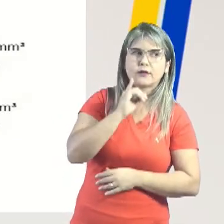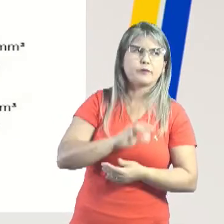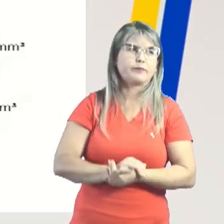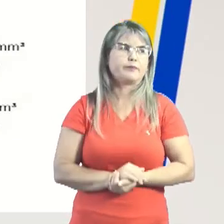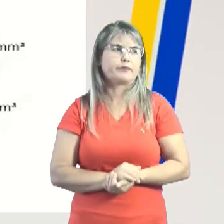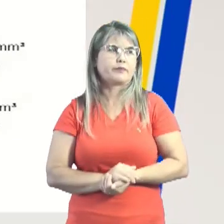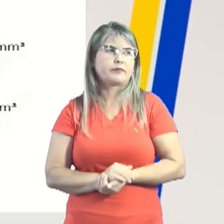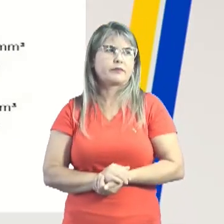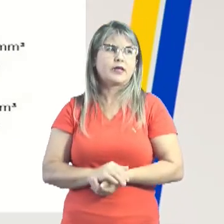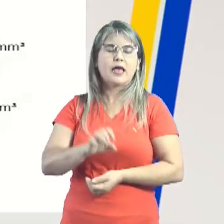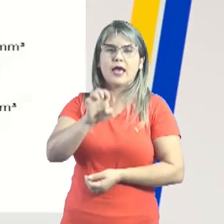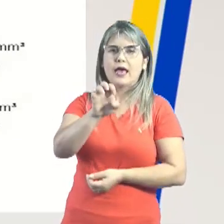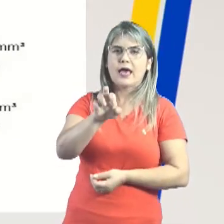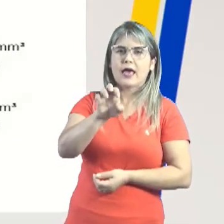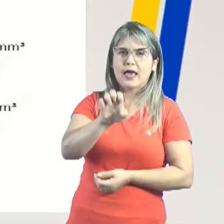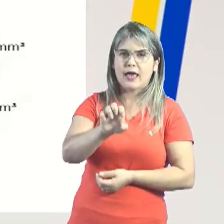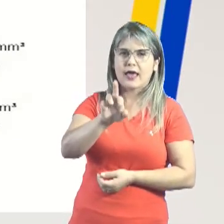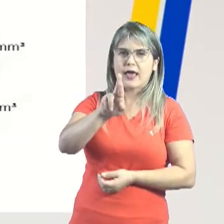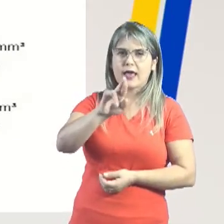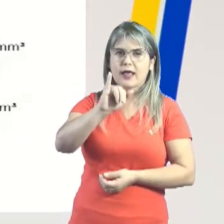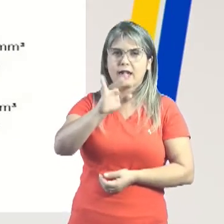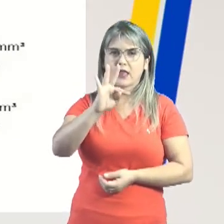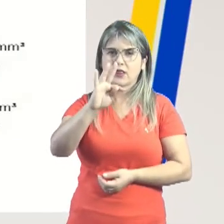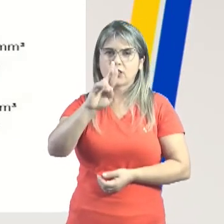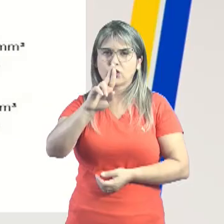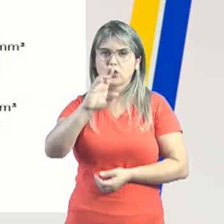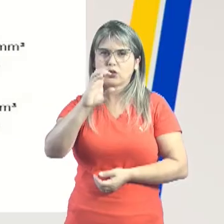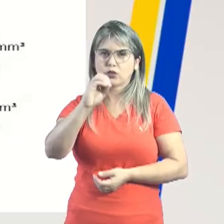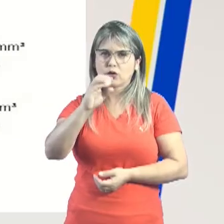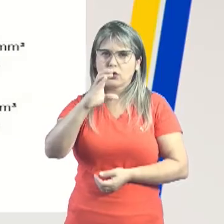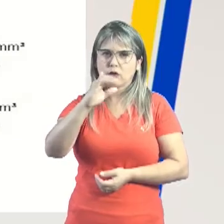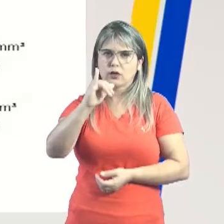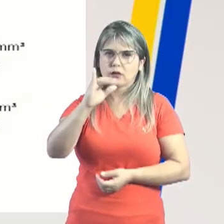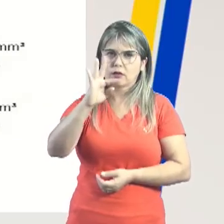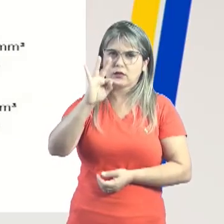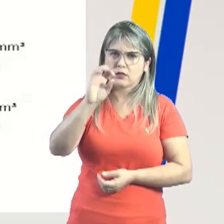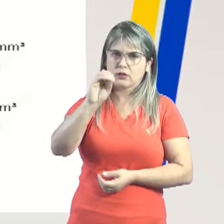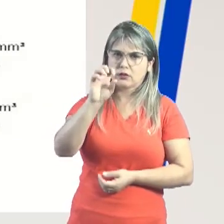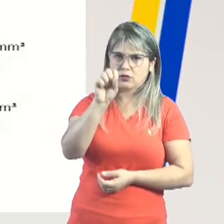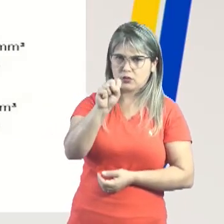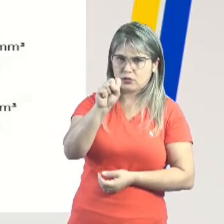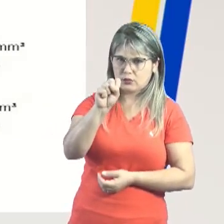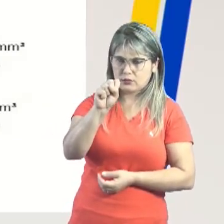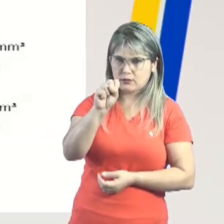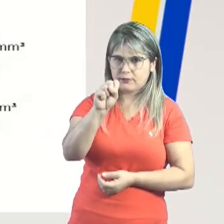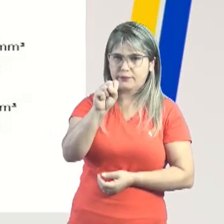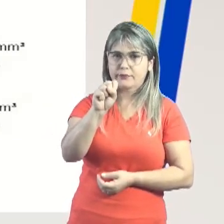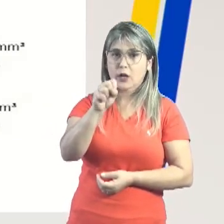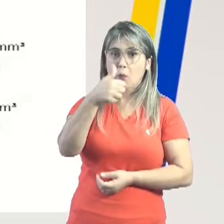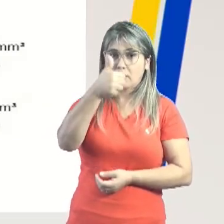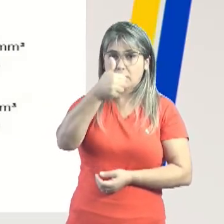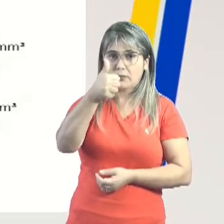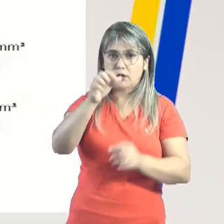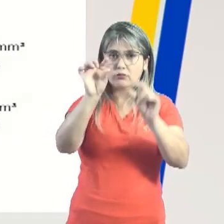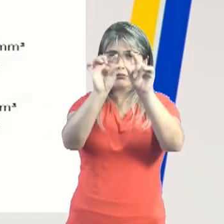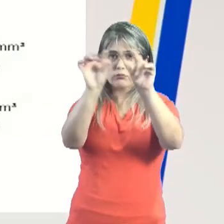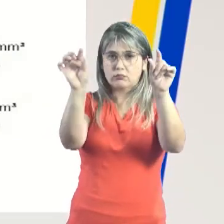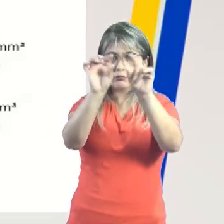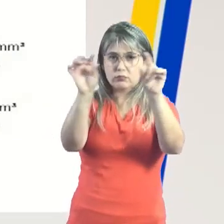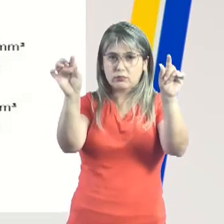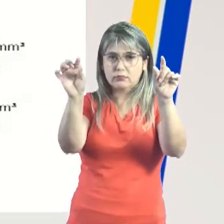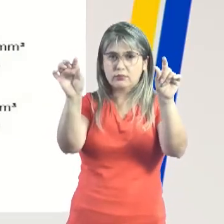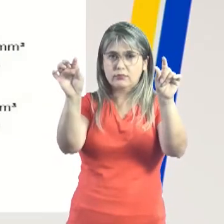no livro de vocês. Tá bom? Mas vocês analisem comigo aqui. Eritrócitos, que é esse que está aqui. Aqui o cara